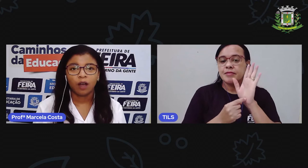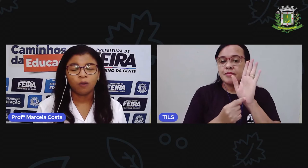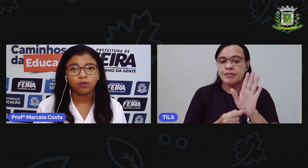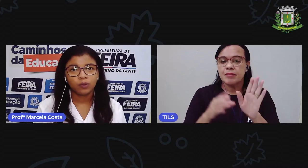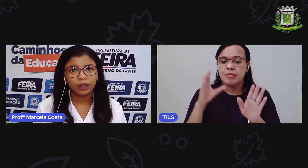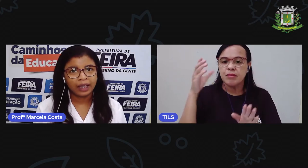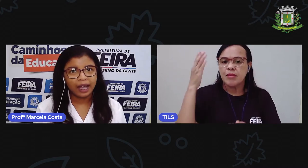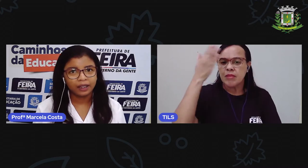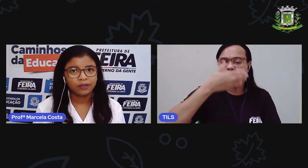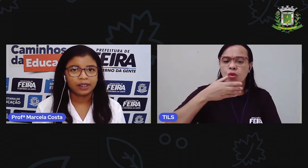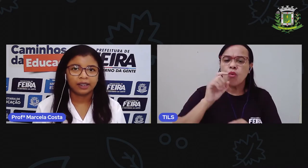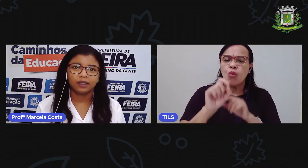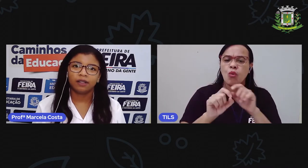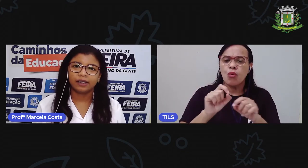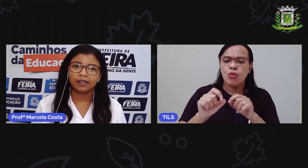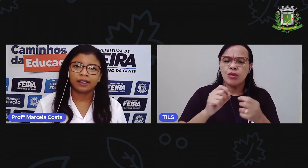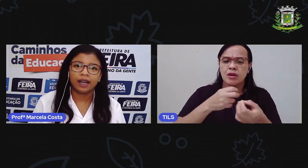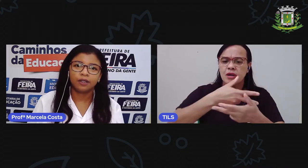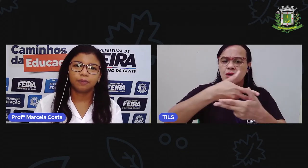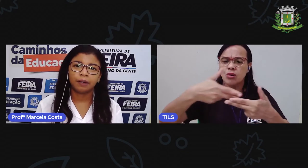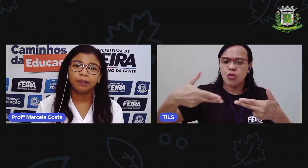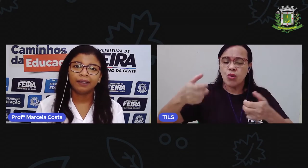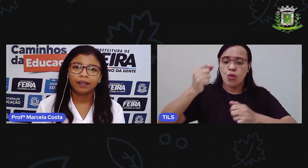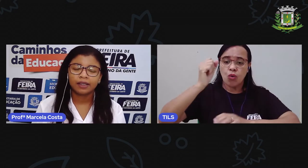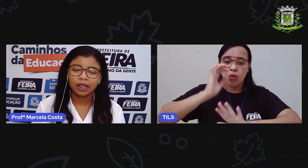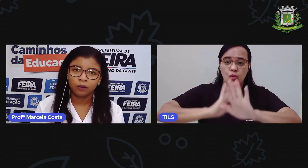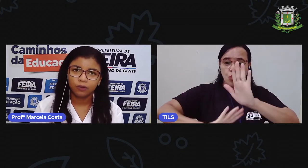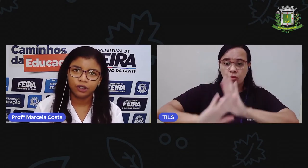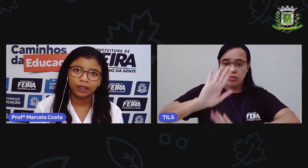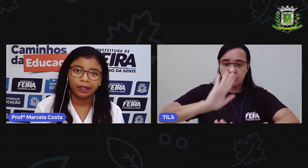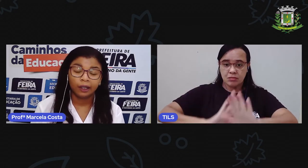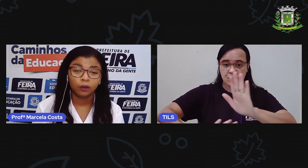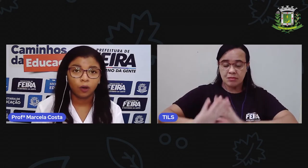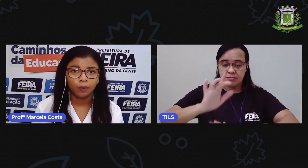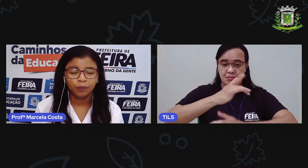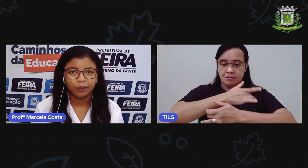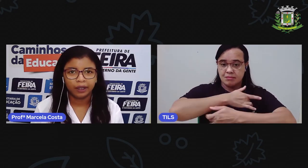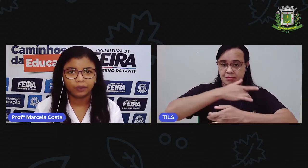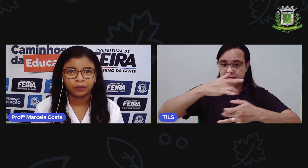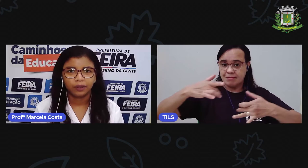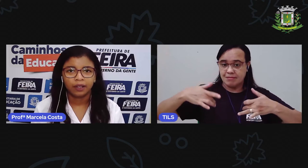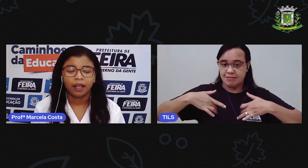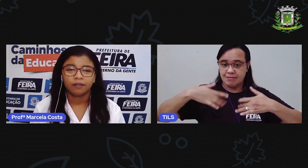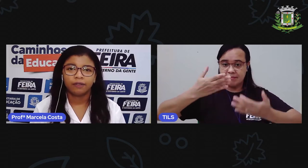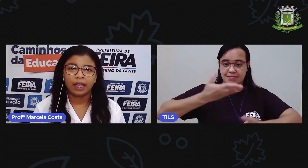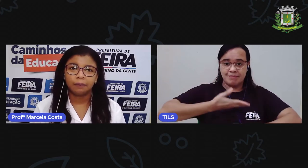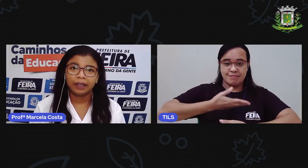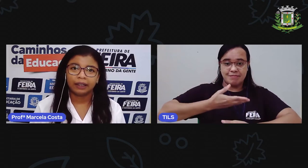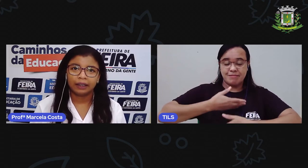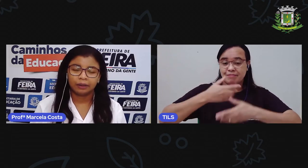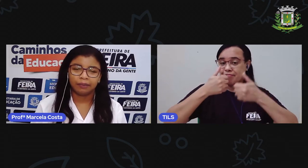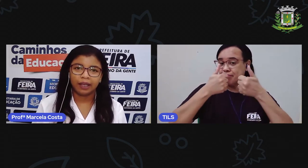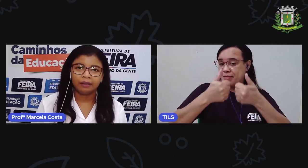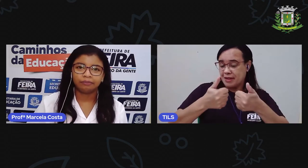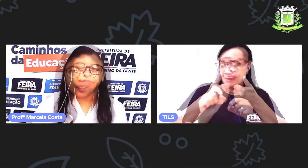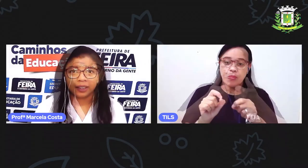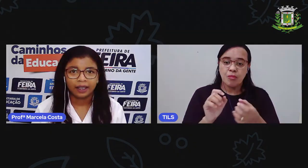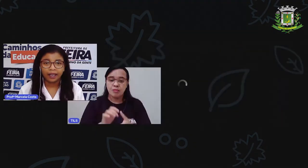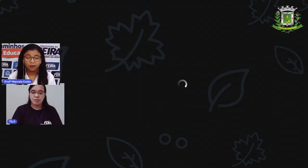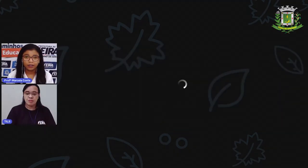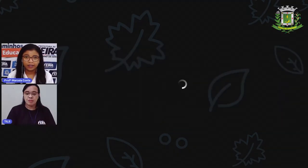reconhecer alguns cuidados que são necessários para manter a saúde do corpo humano. Vai aprender